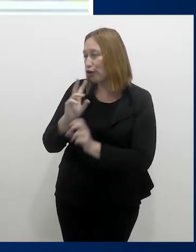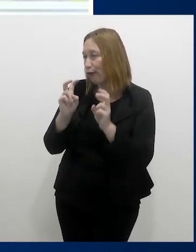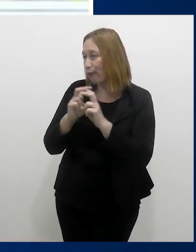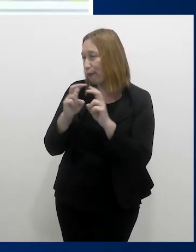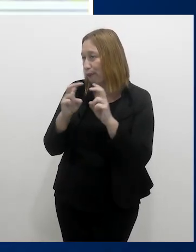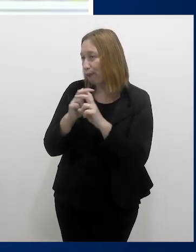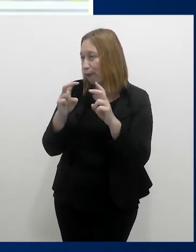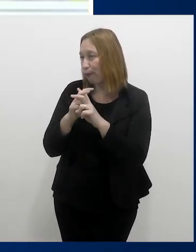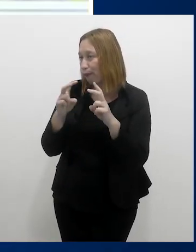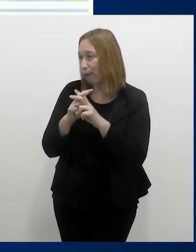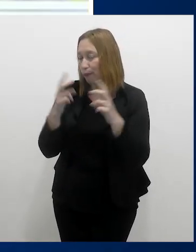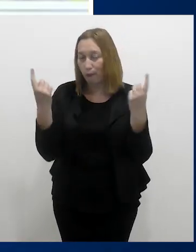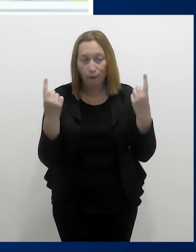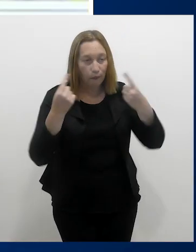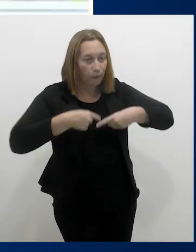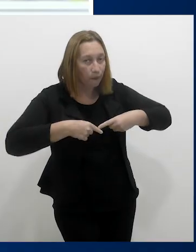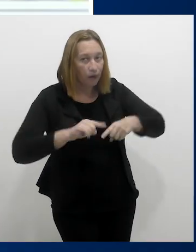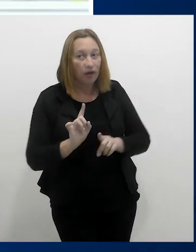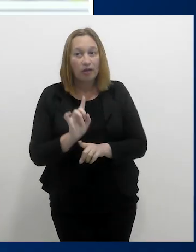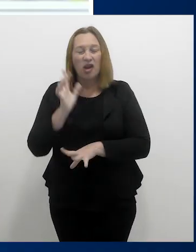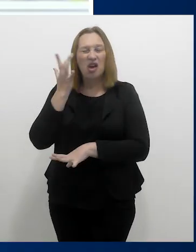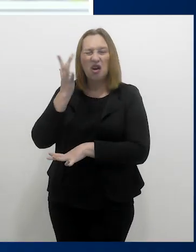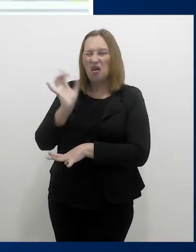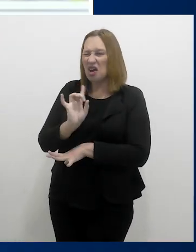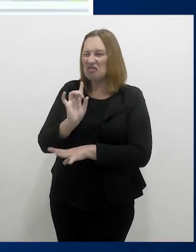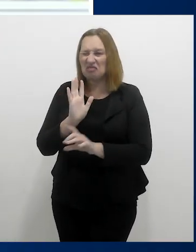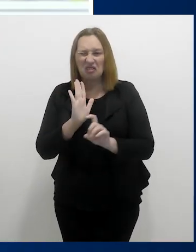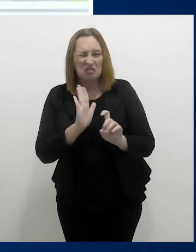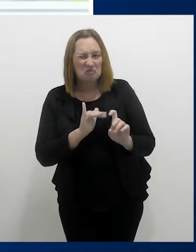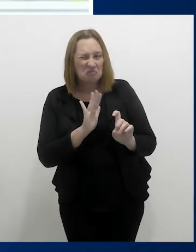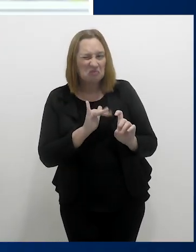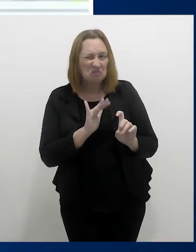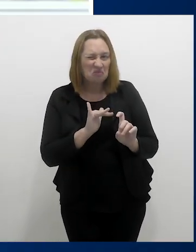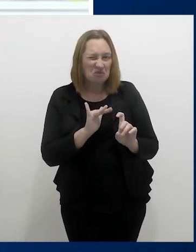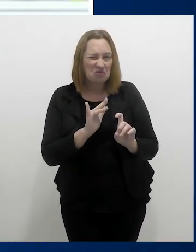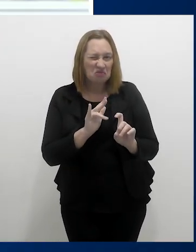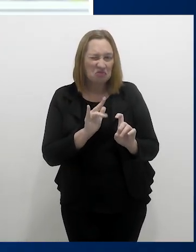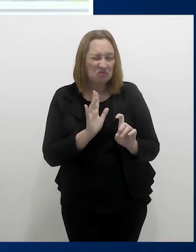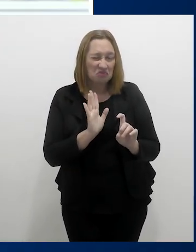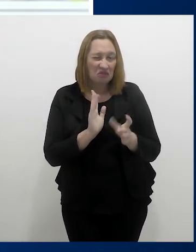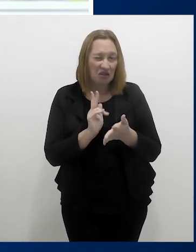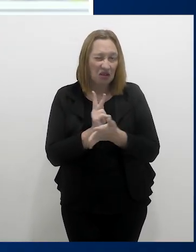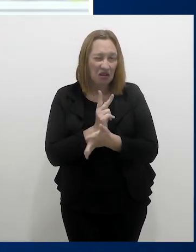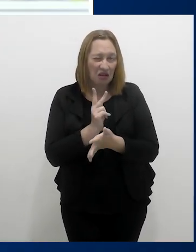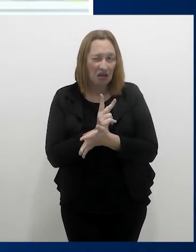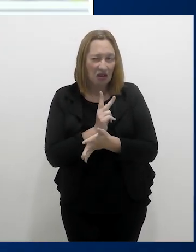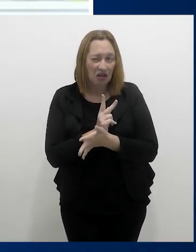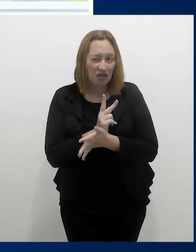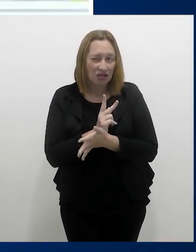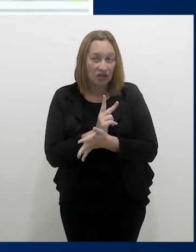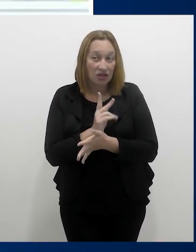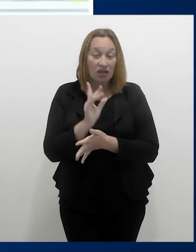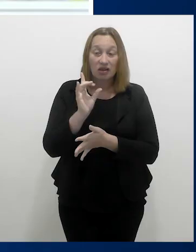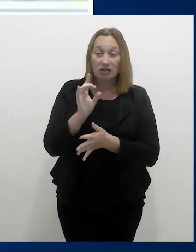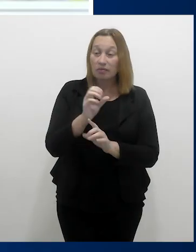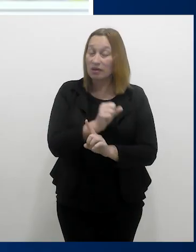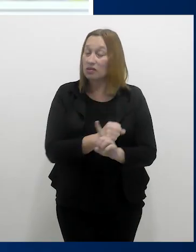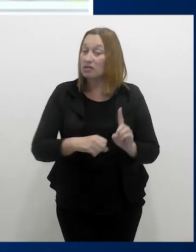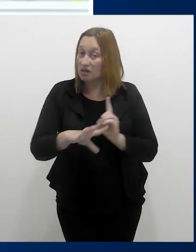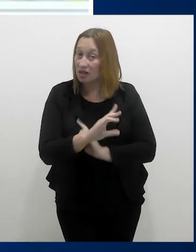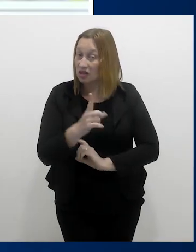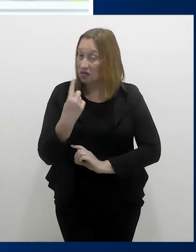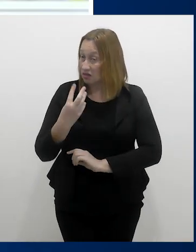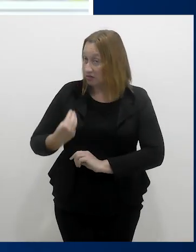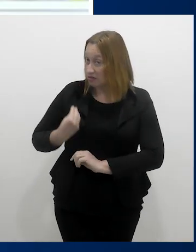que mulheres competem. Eu acho que é aqueles mitos convenientes, né, às vezes até para a sociedade que a